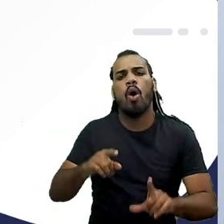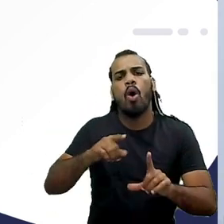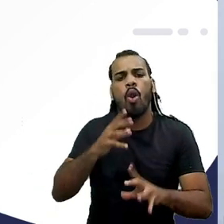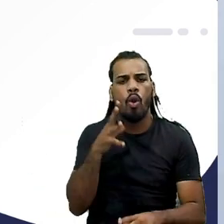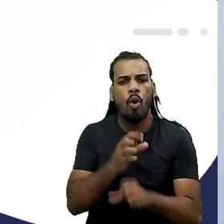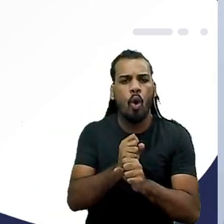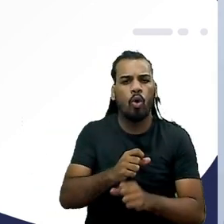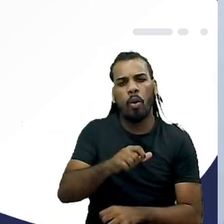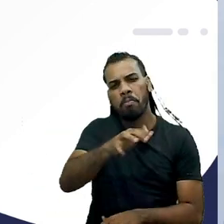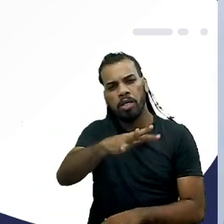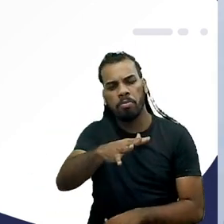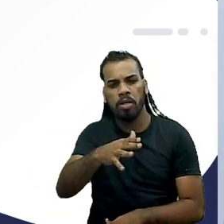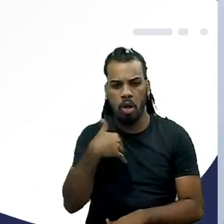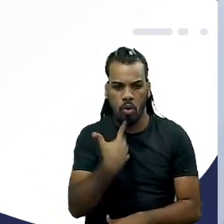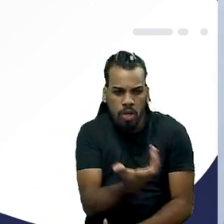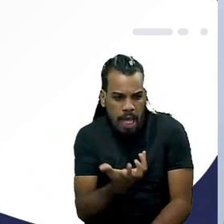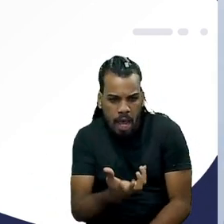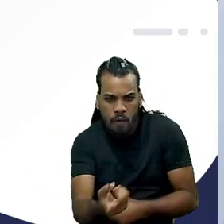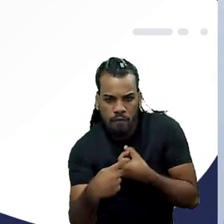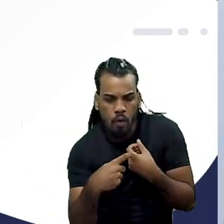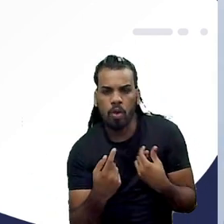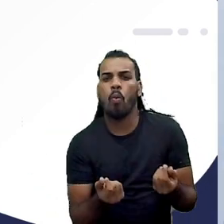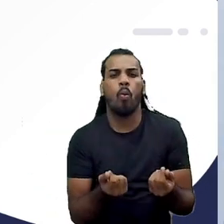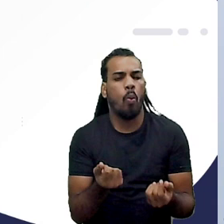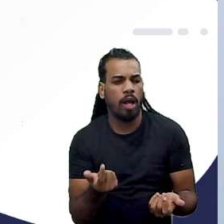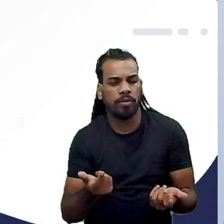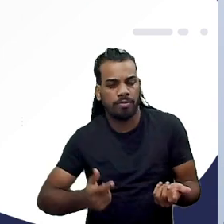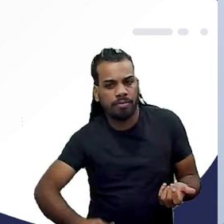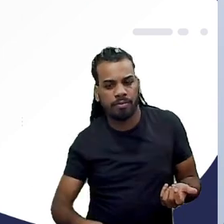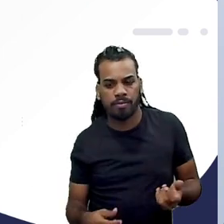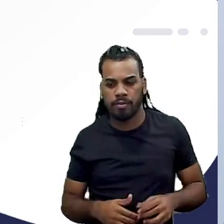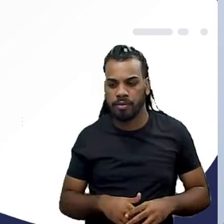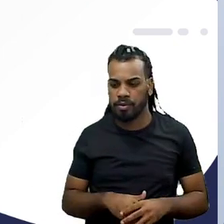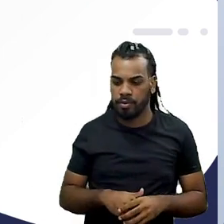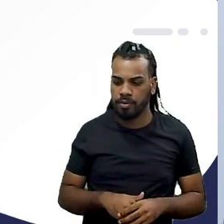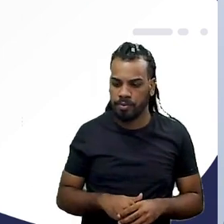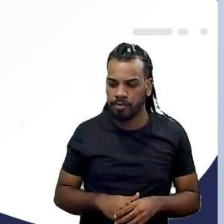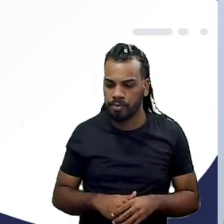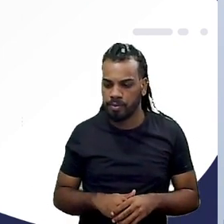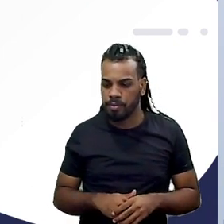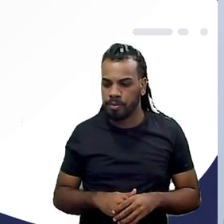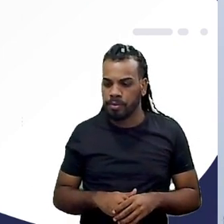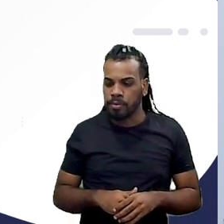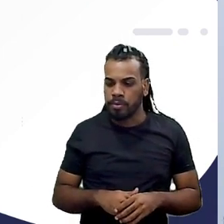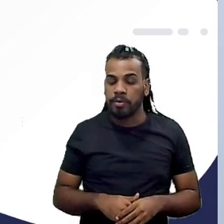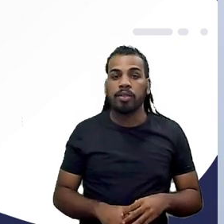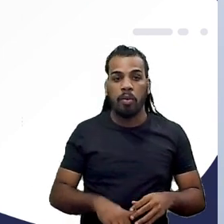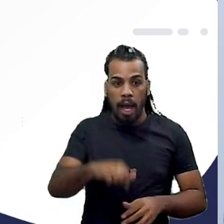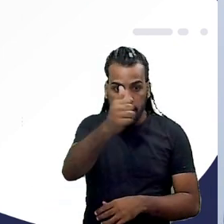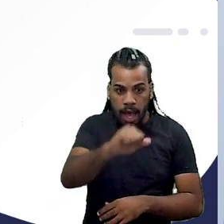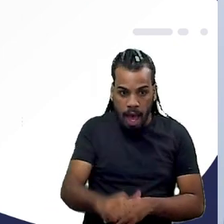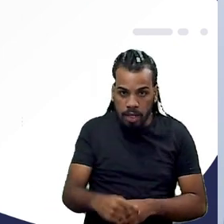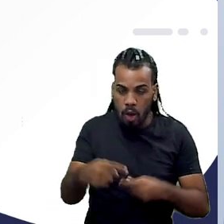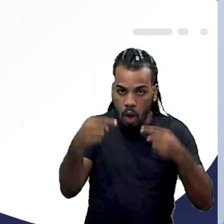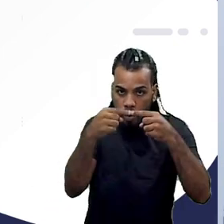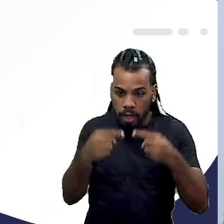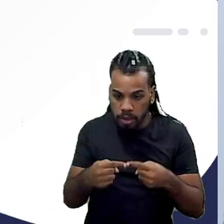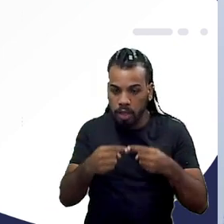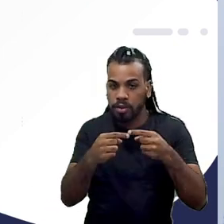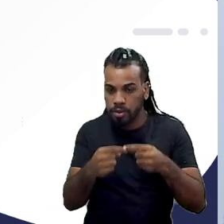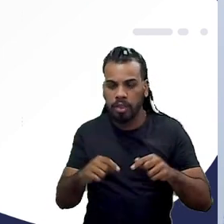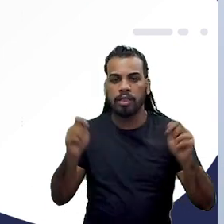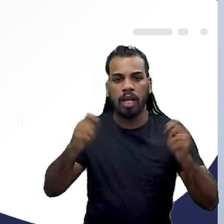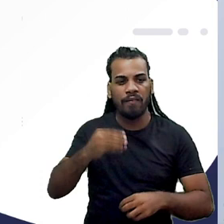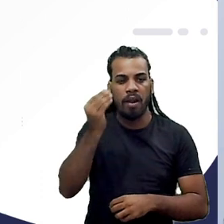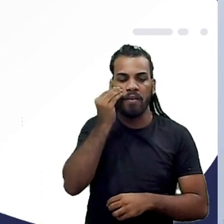eu desejo para esse produto? Então, dependendo dessa análise, dessa combinação, você vai verificar se o